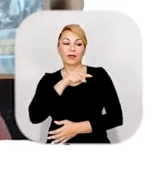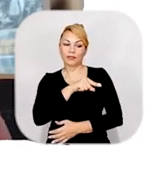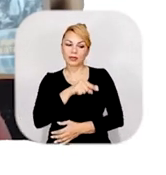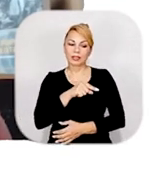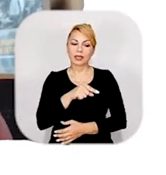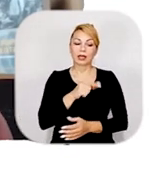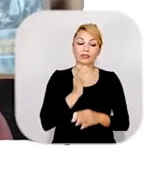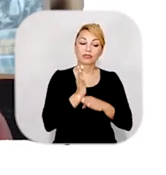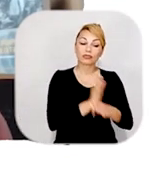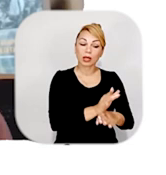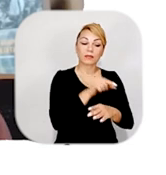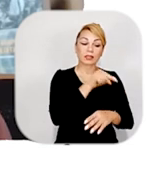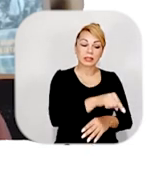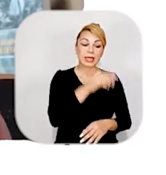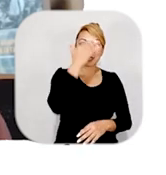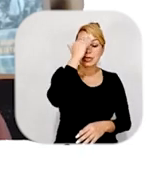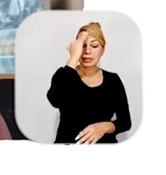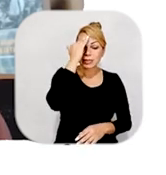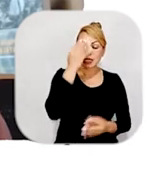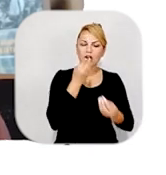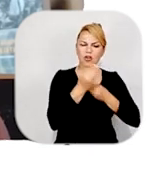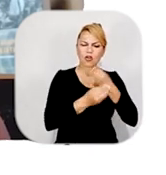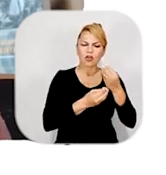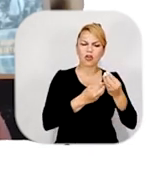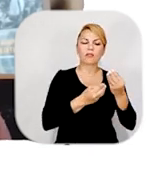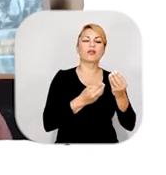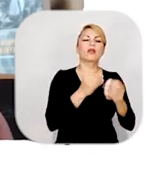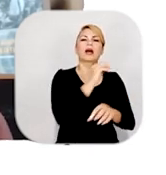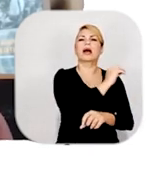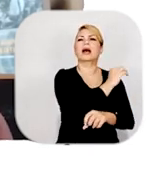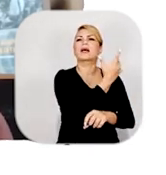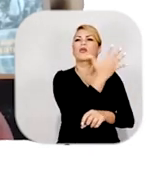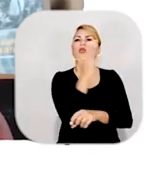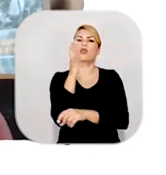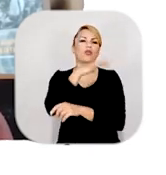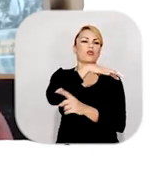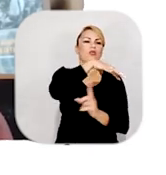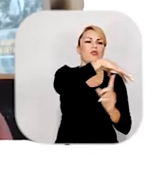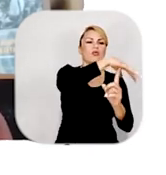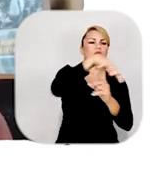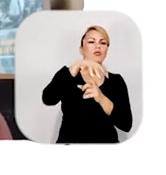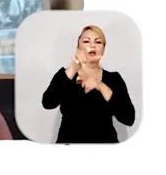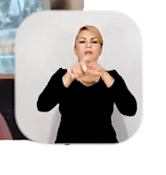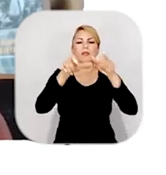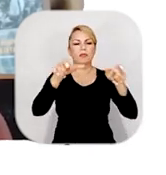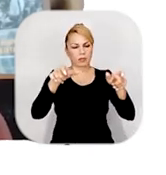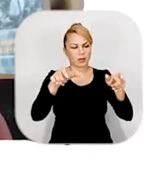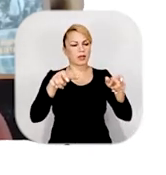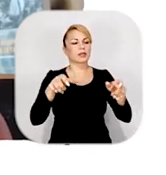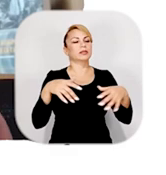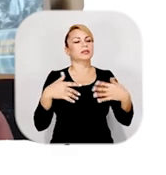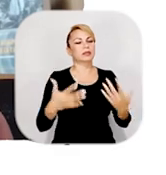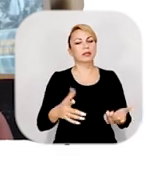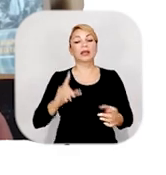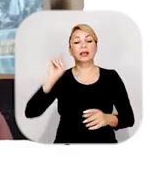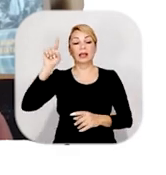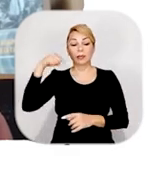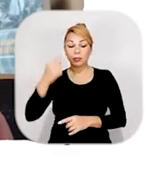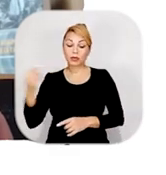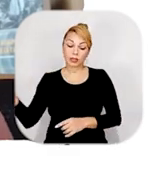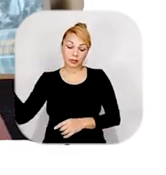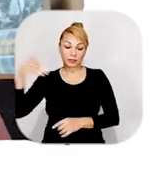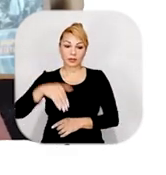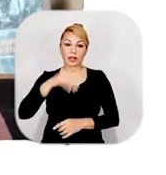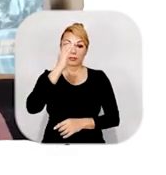aqui para o Brasil, eu vou te ensinar como é que funciona, como é que são fazer pesquisa em ornitologia. E, de